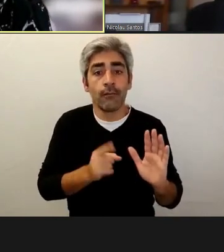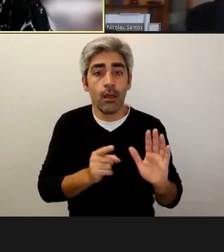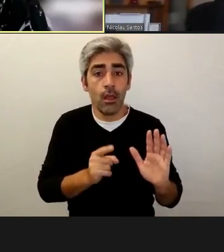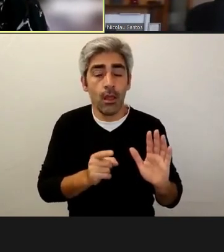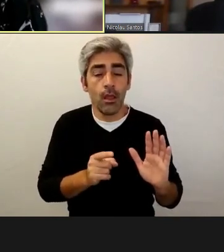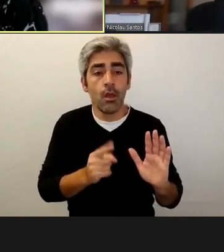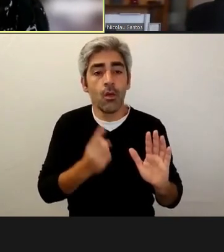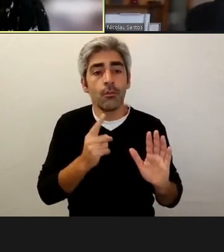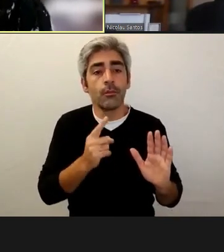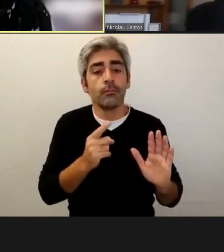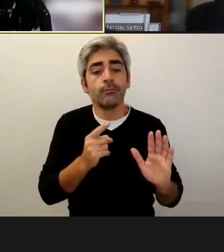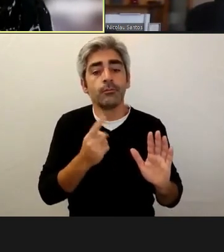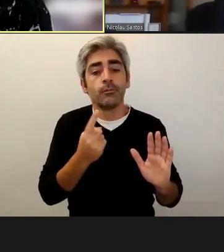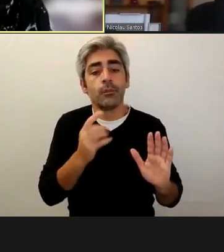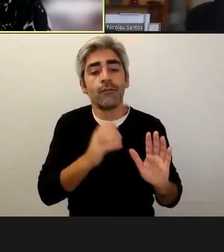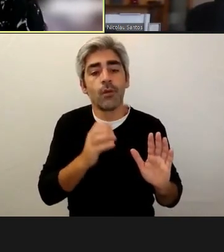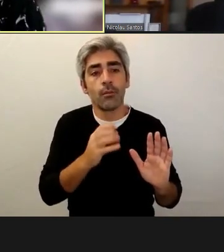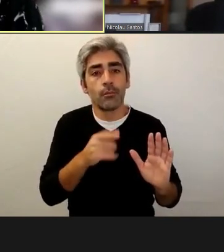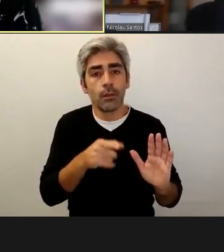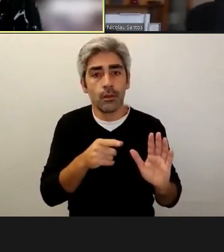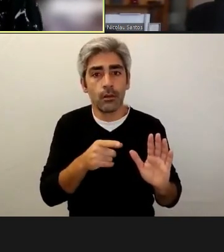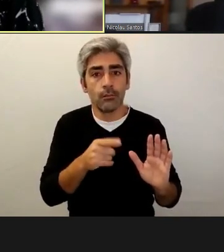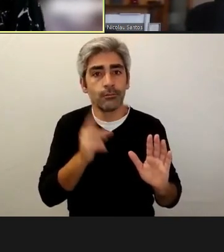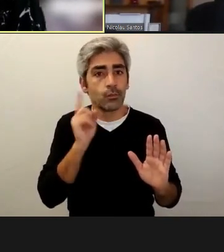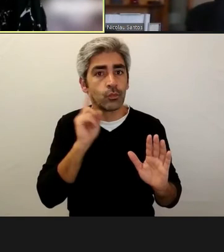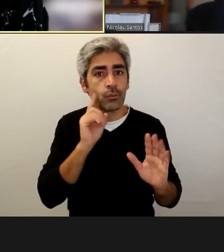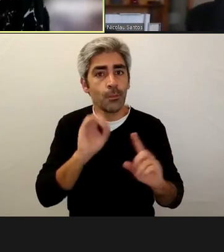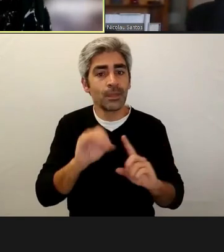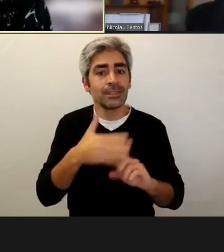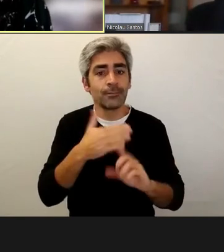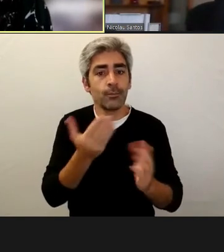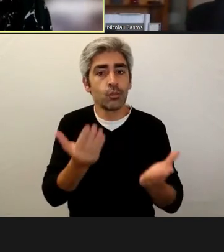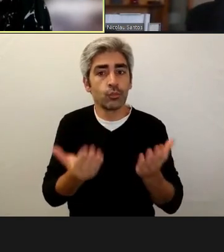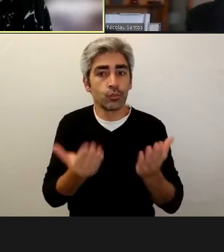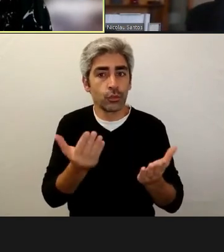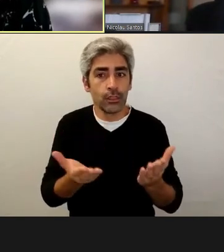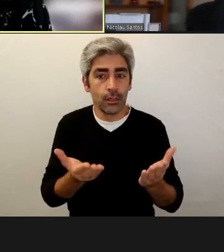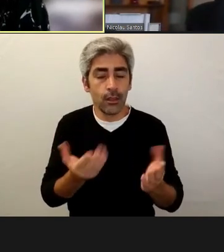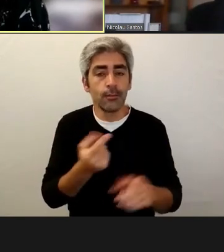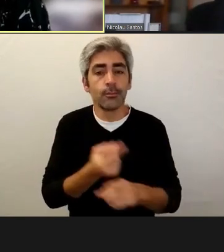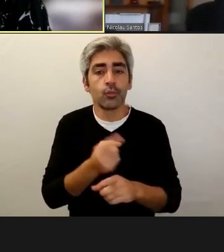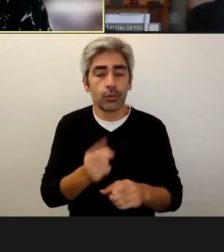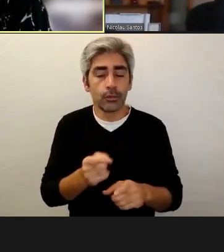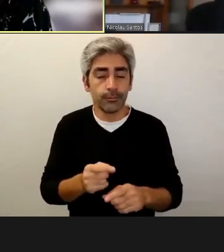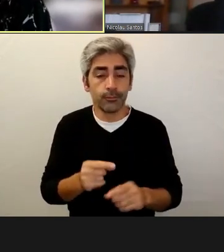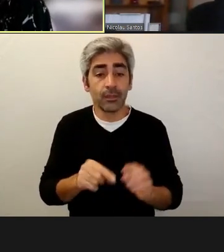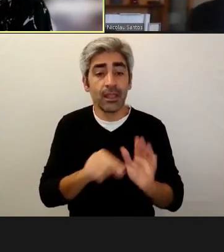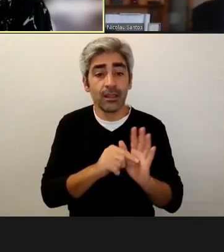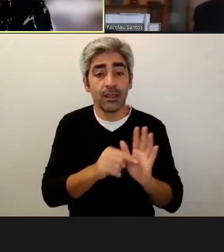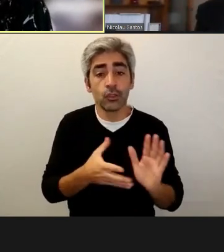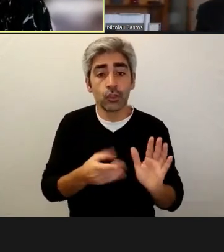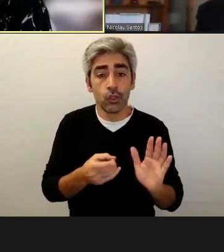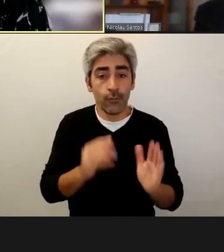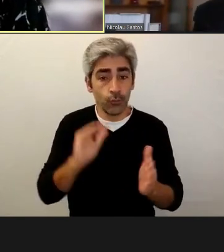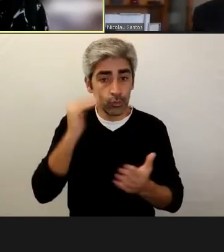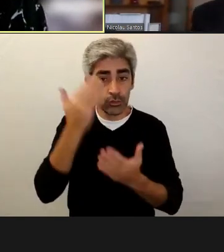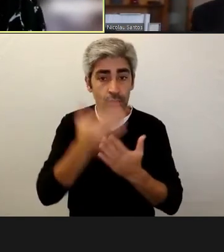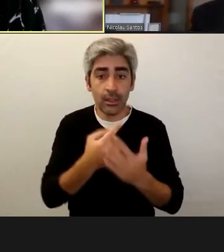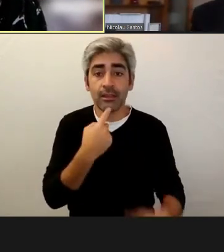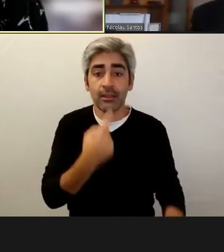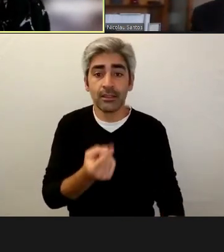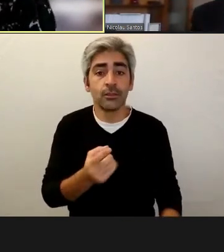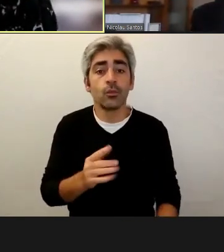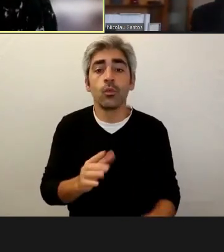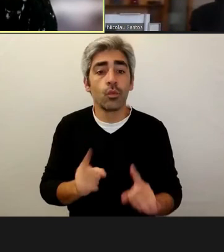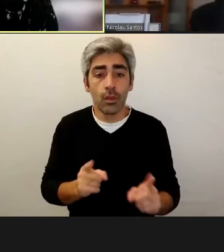uma manifestação por excelência da relevância do princípio da proporcionalidade, porque o que o artigo 19 da Constituição diz é: só